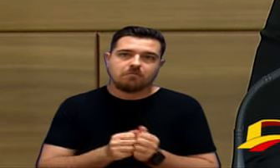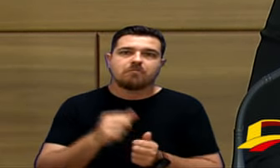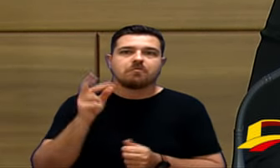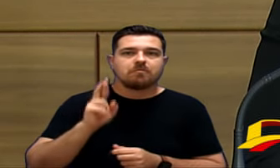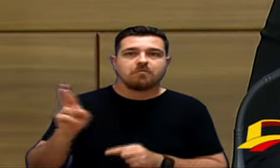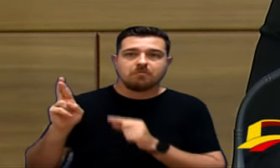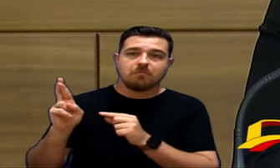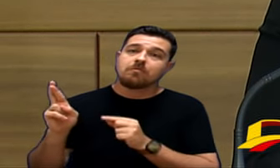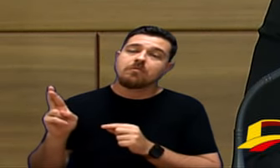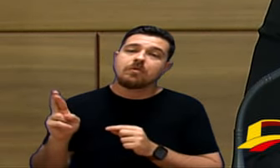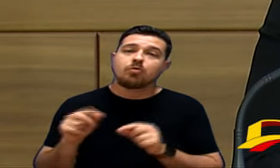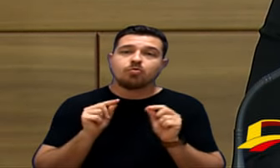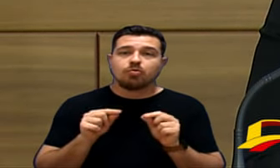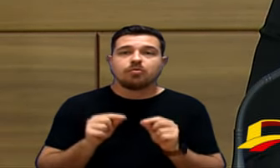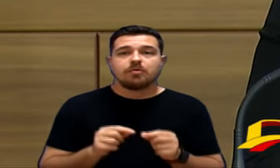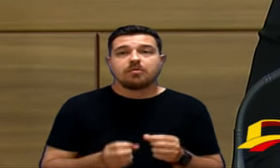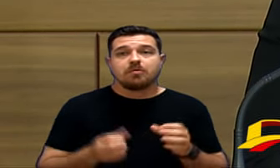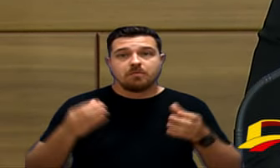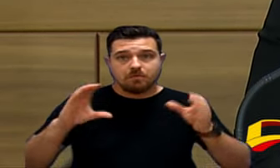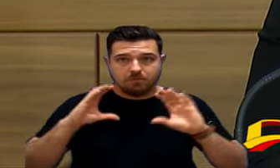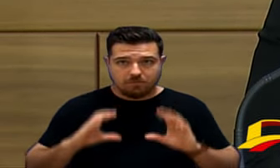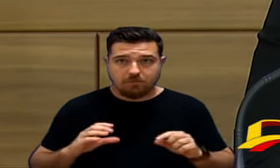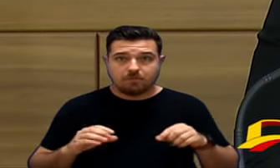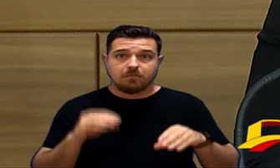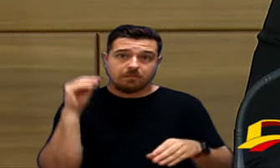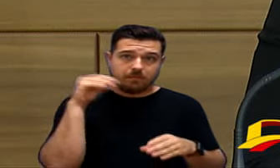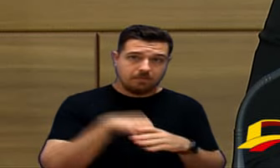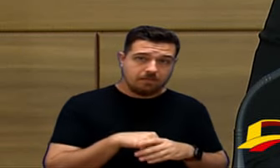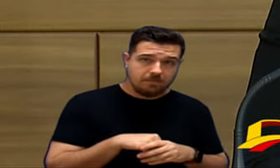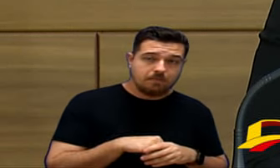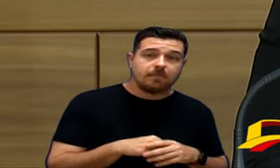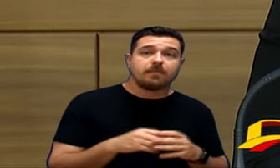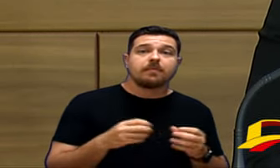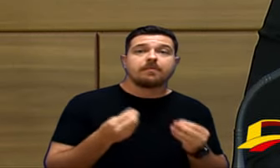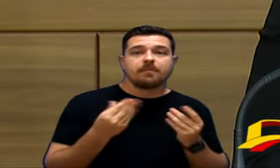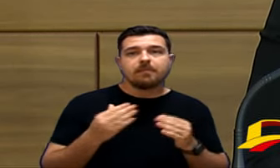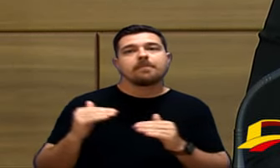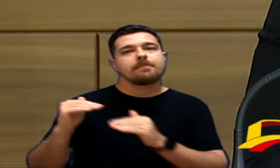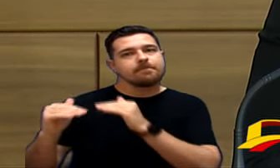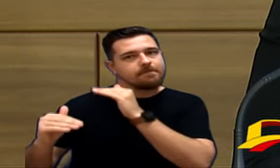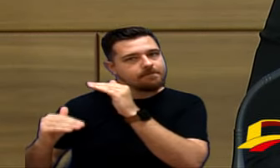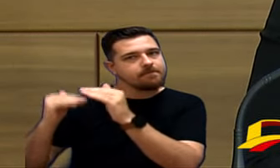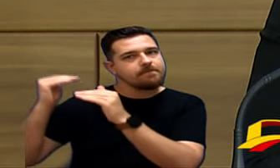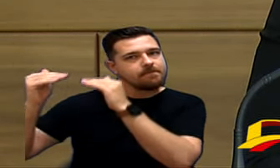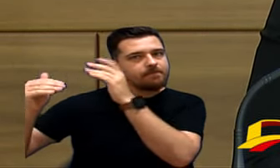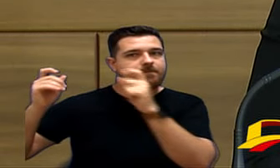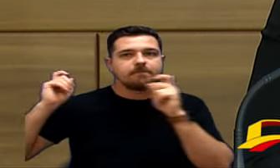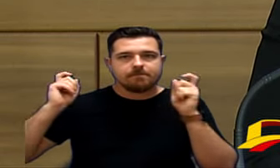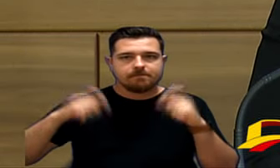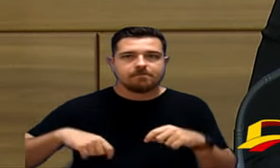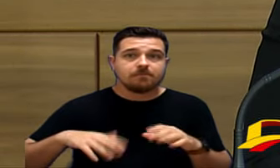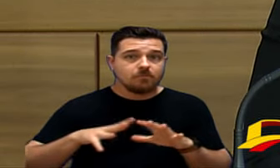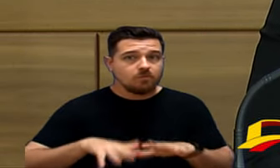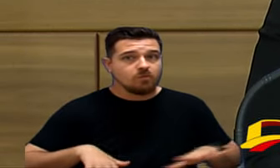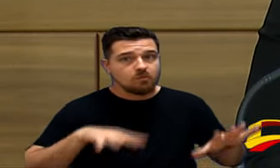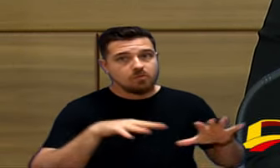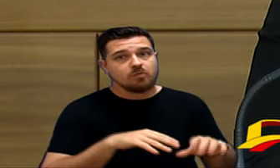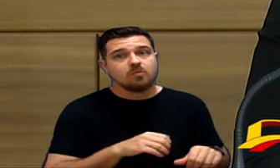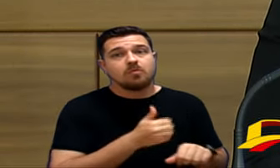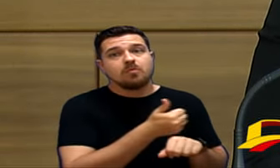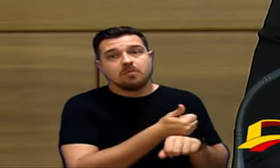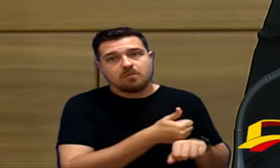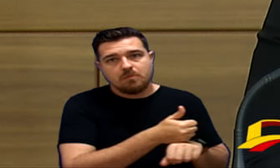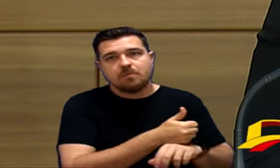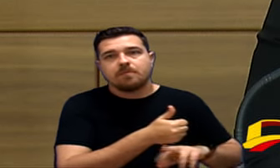prefeito Rodrigo manga realizou o concurso interno de acesso na guarda civis na Guarda Civil de Sorocaba então todos aqueles guardas que de